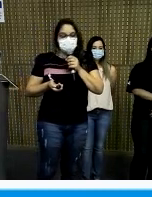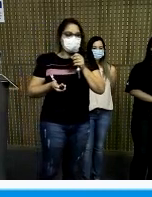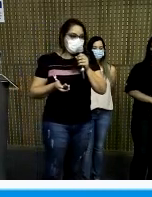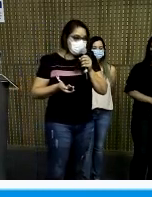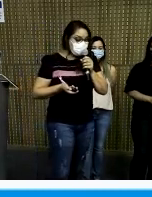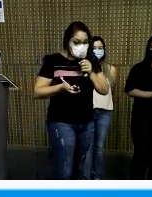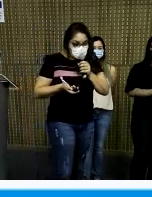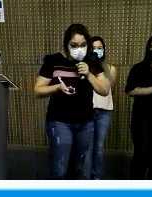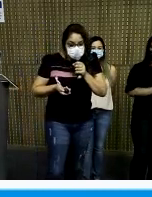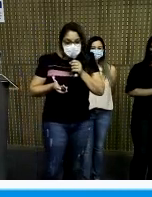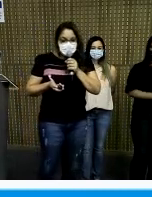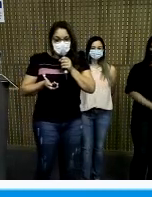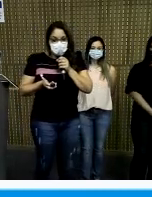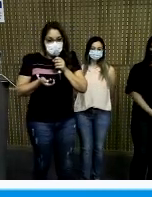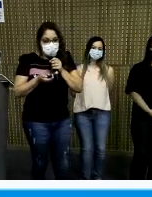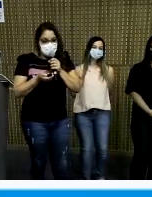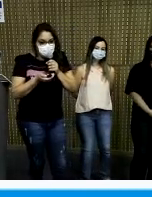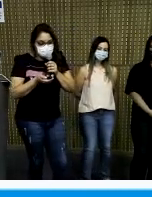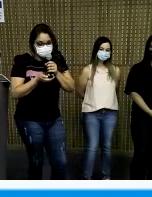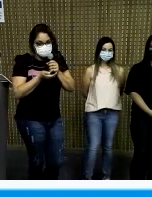Na questão da saúde bucal,